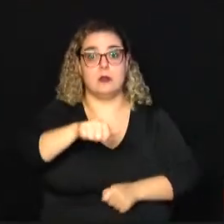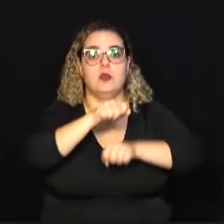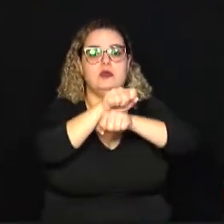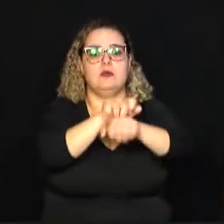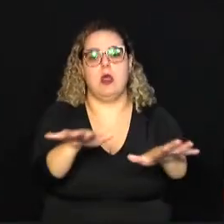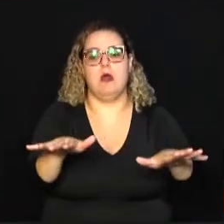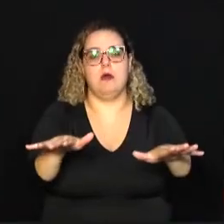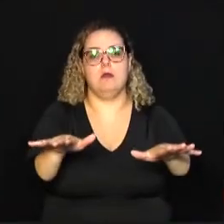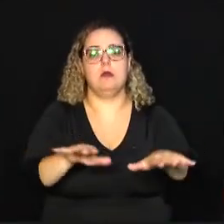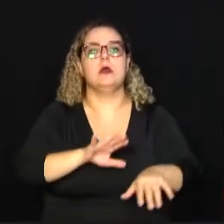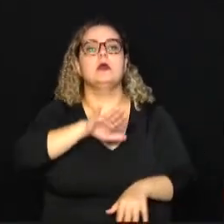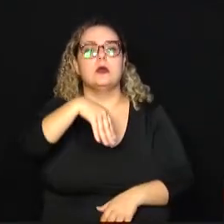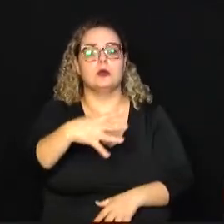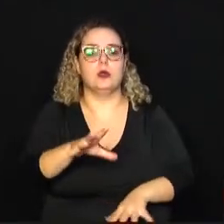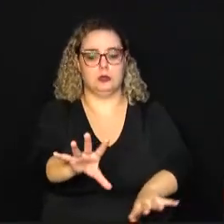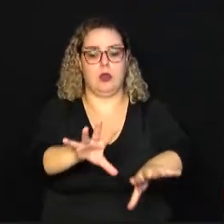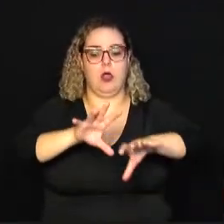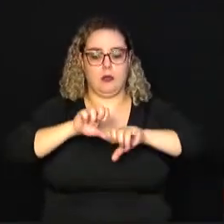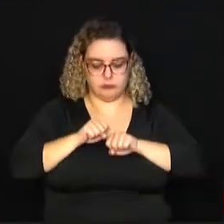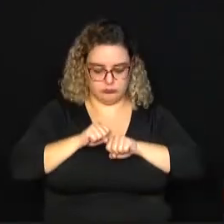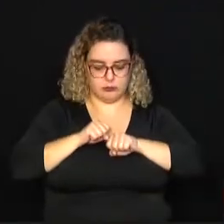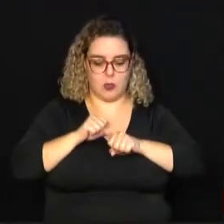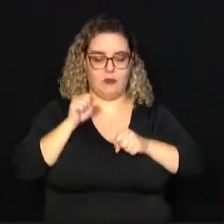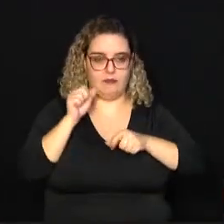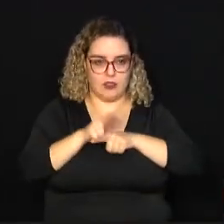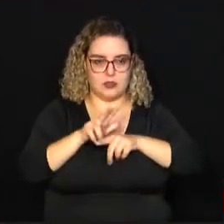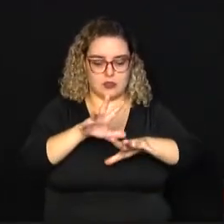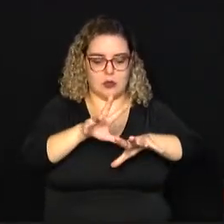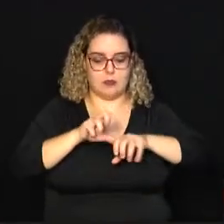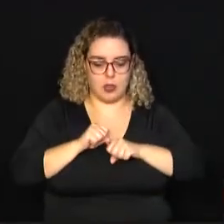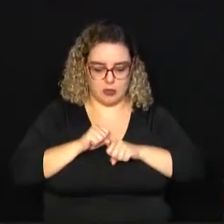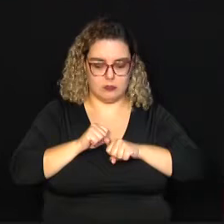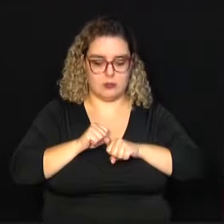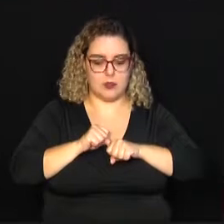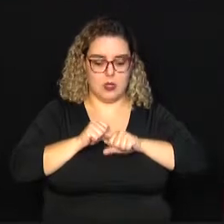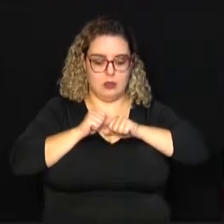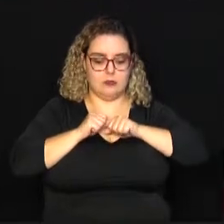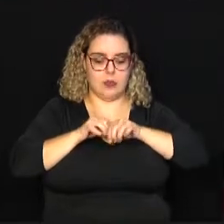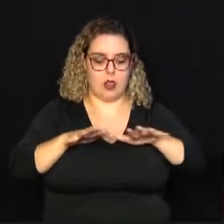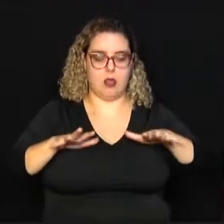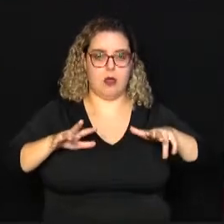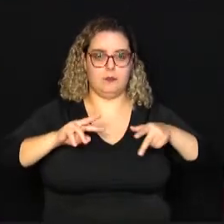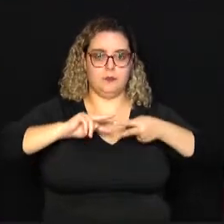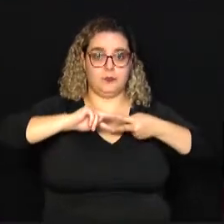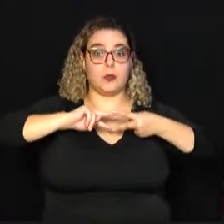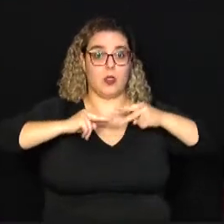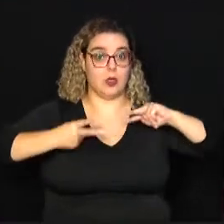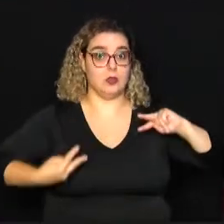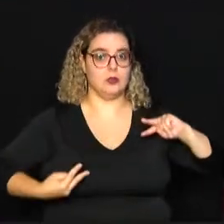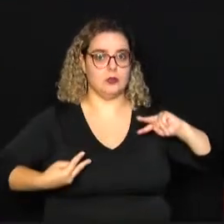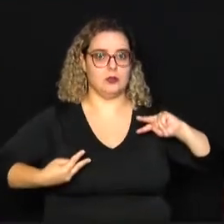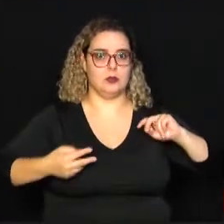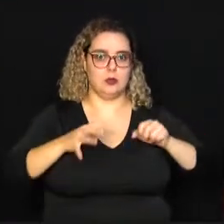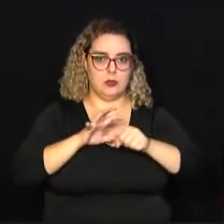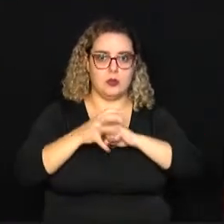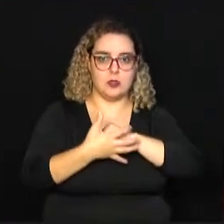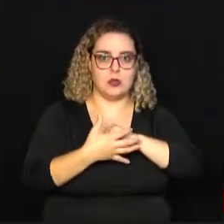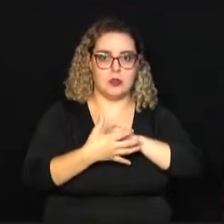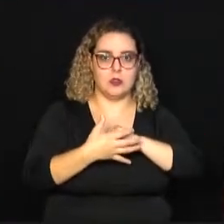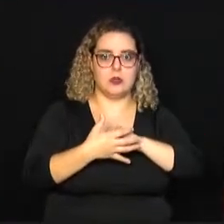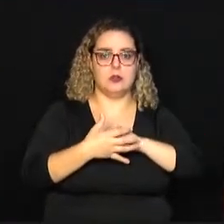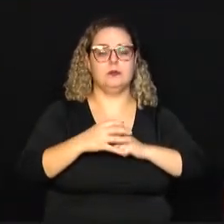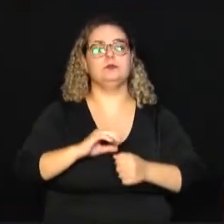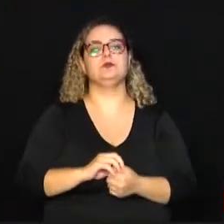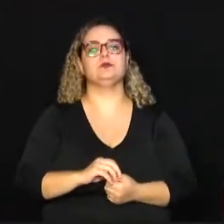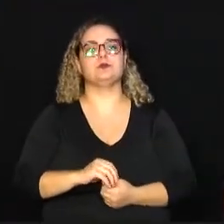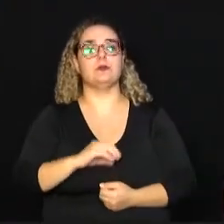uma pessoa, ele joga ali o seu material genético, no caso do coronavírus, do SARS-CoV-2, é o seu